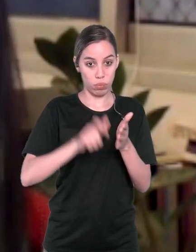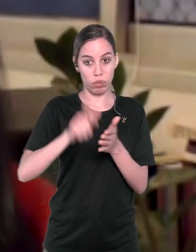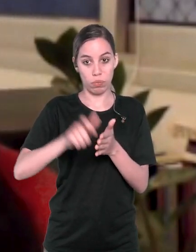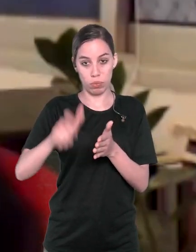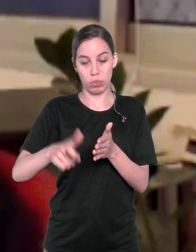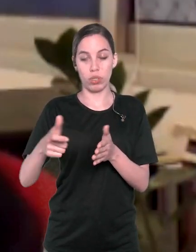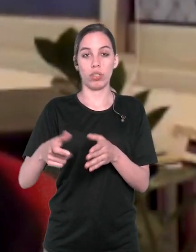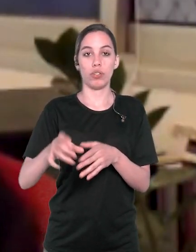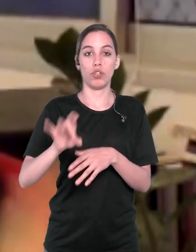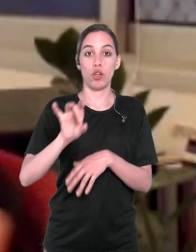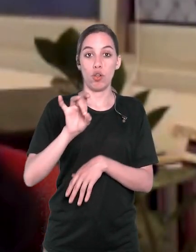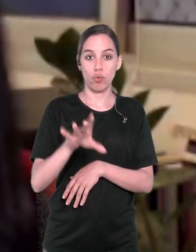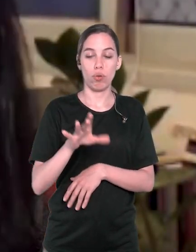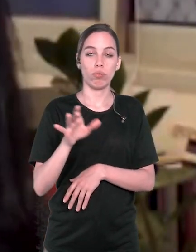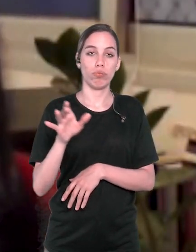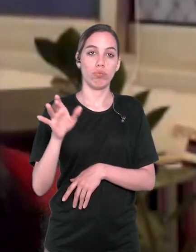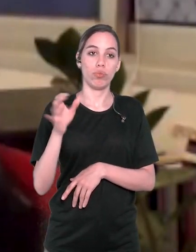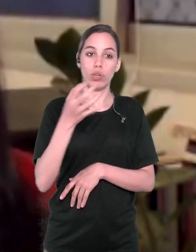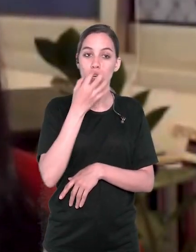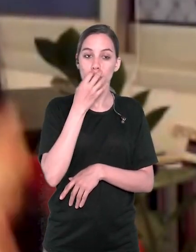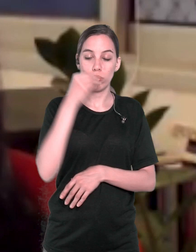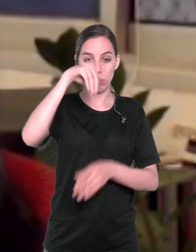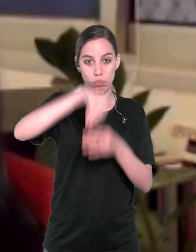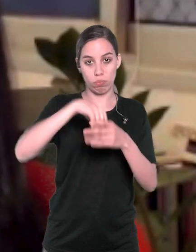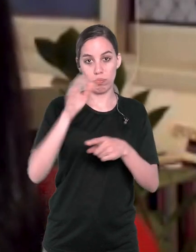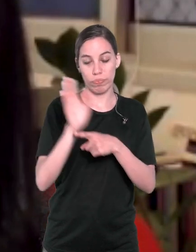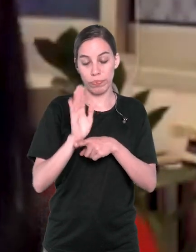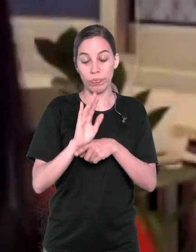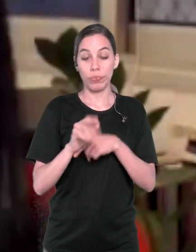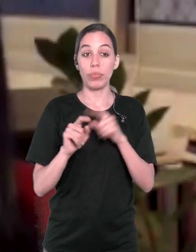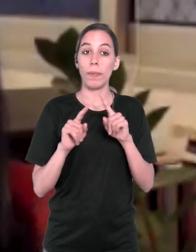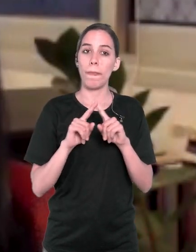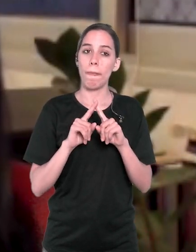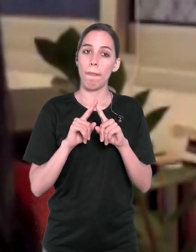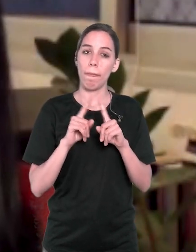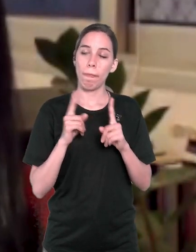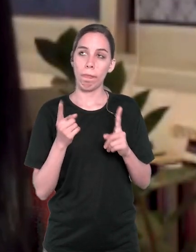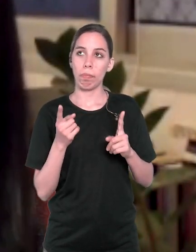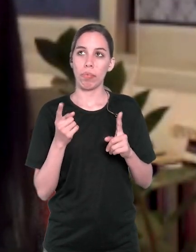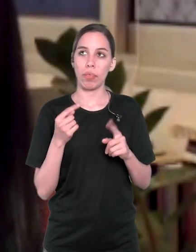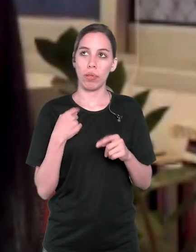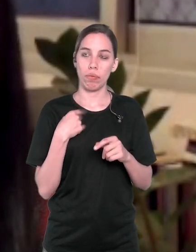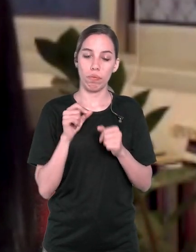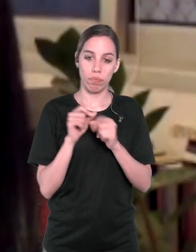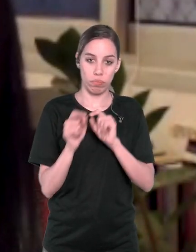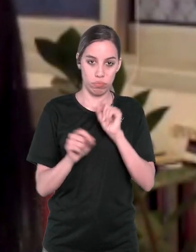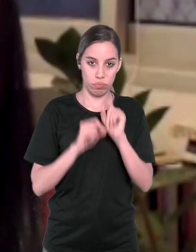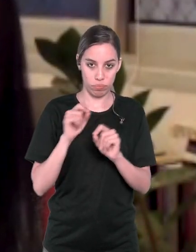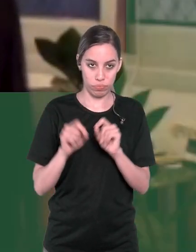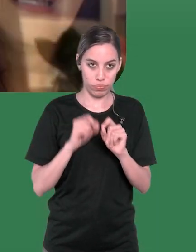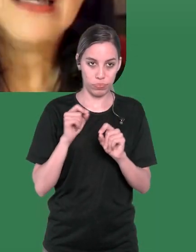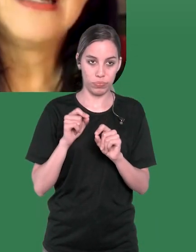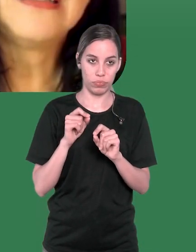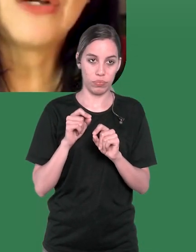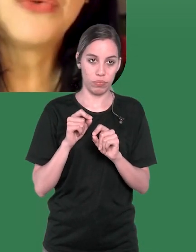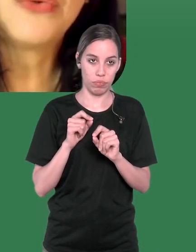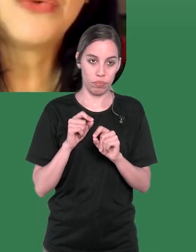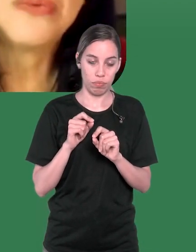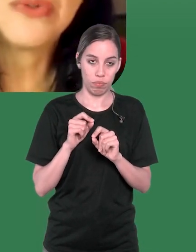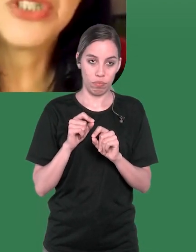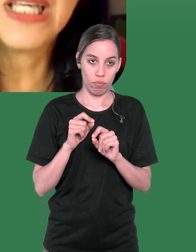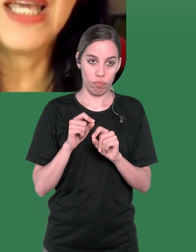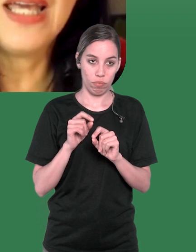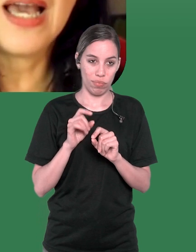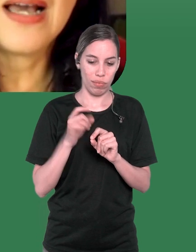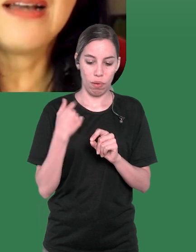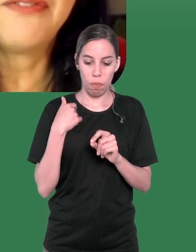cinema. No cinema. Eu só tangenciei né, e